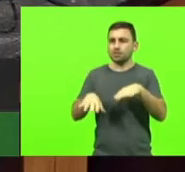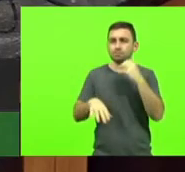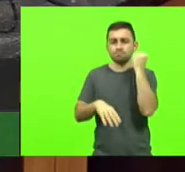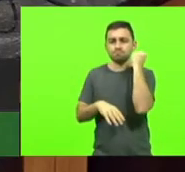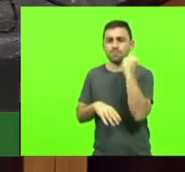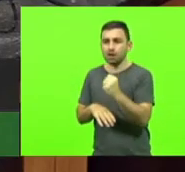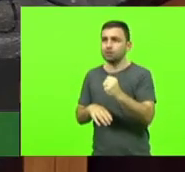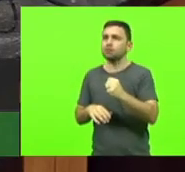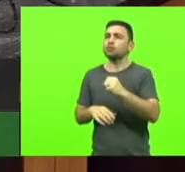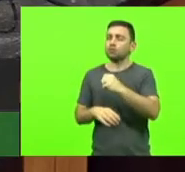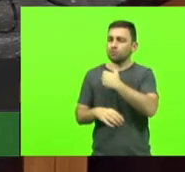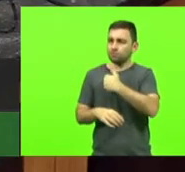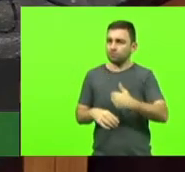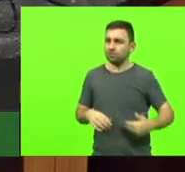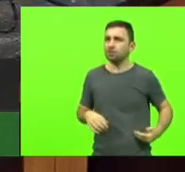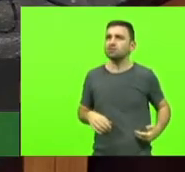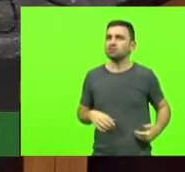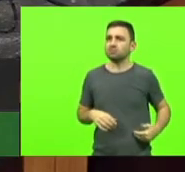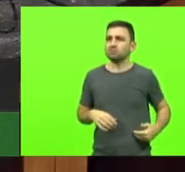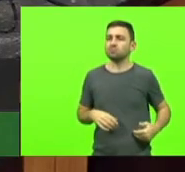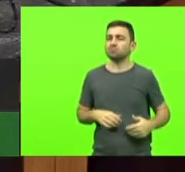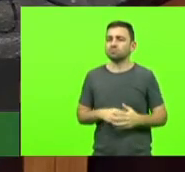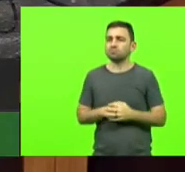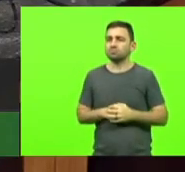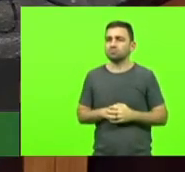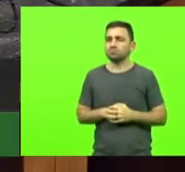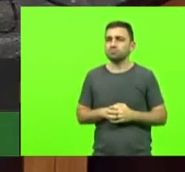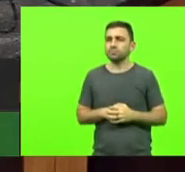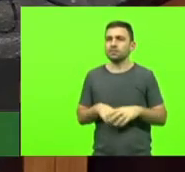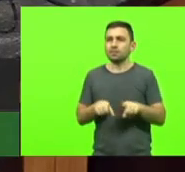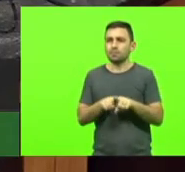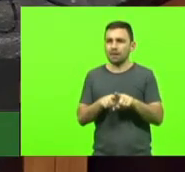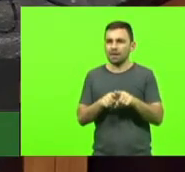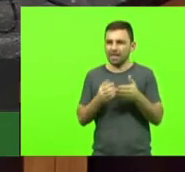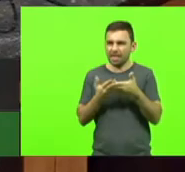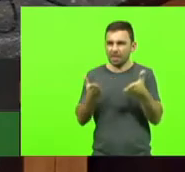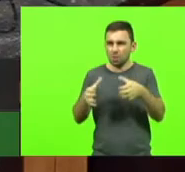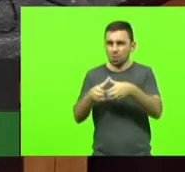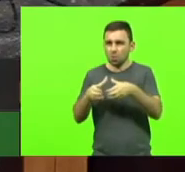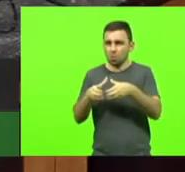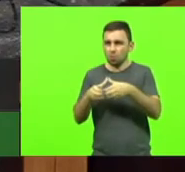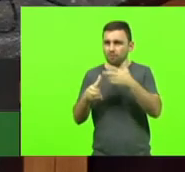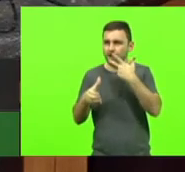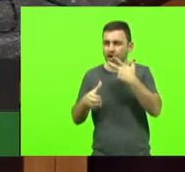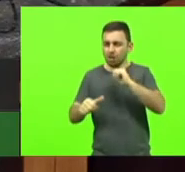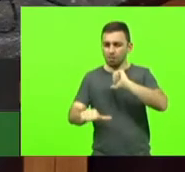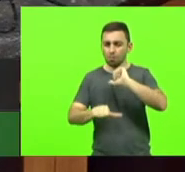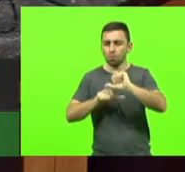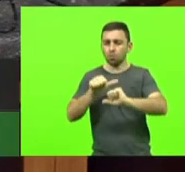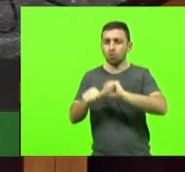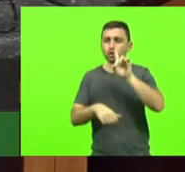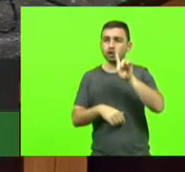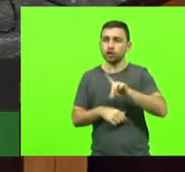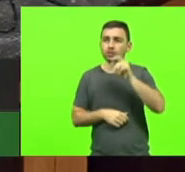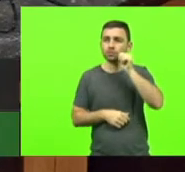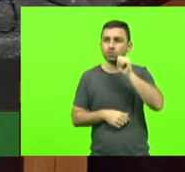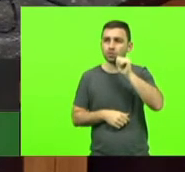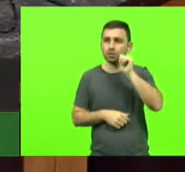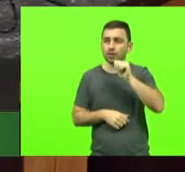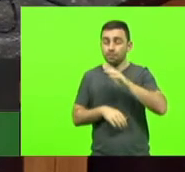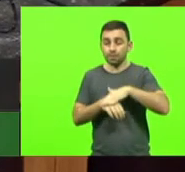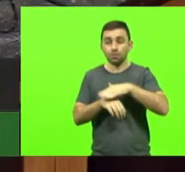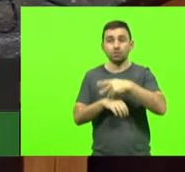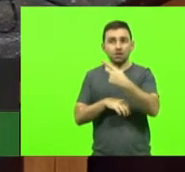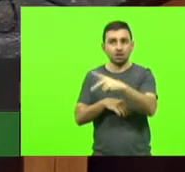Afeganistão. Apesar de alegar que mudaram sua postura sobre os direitos das mulheres, as ações do